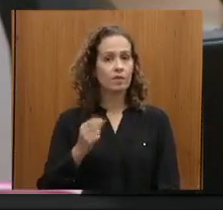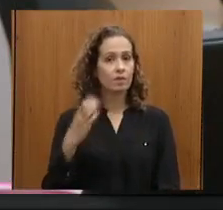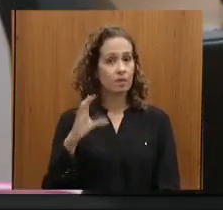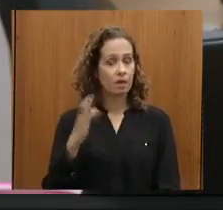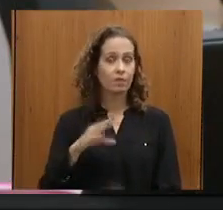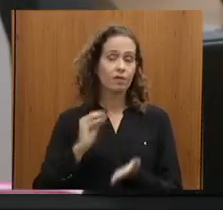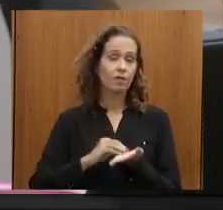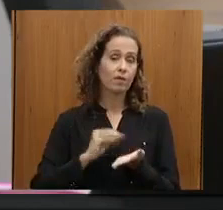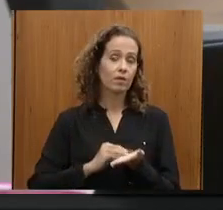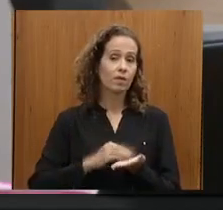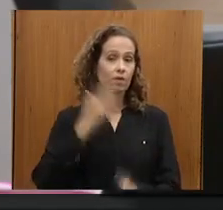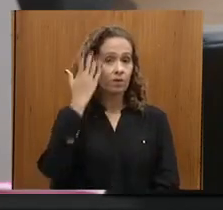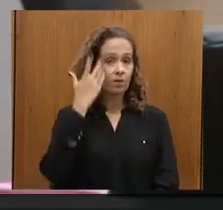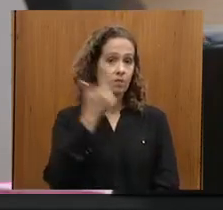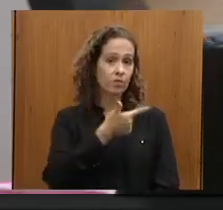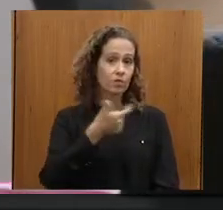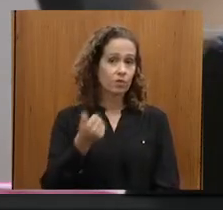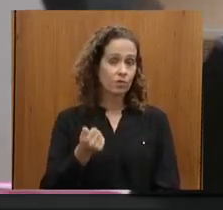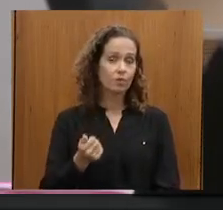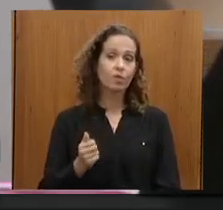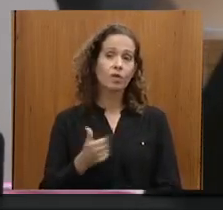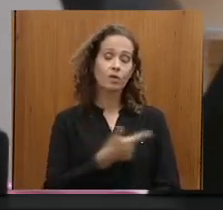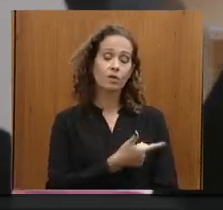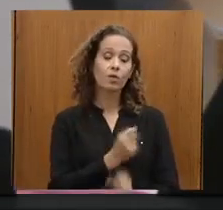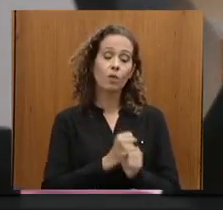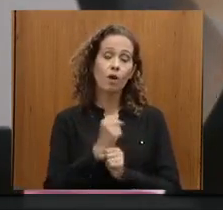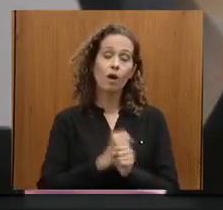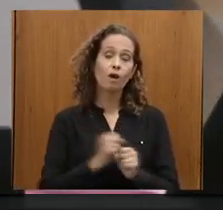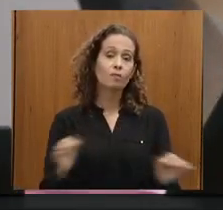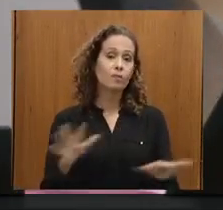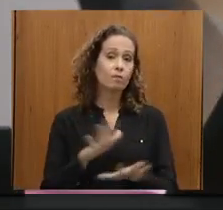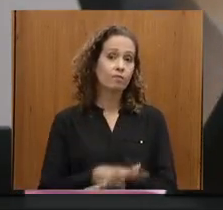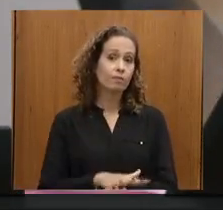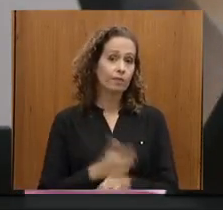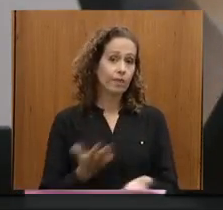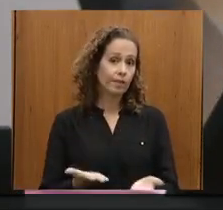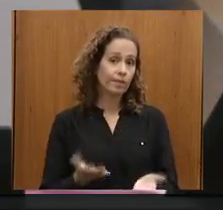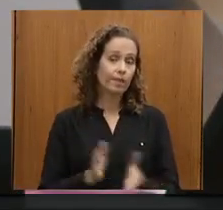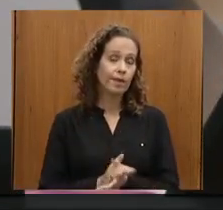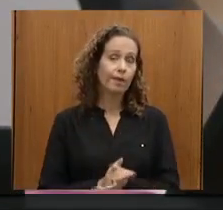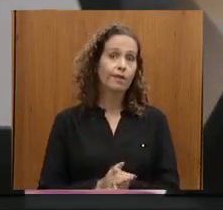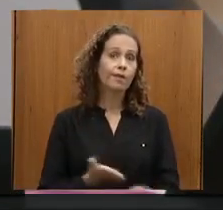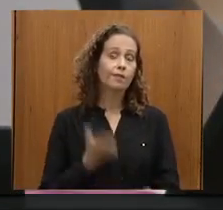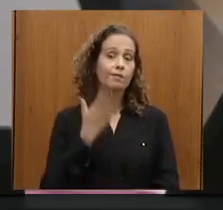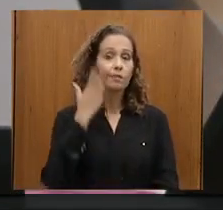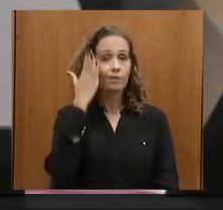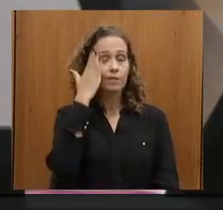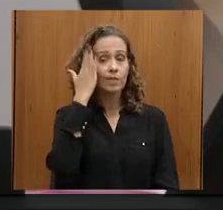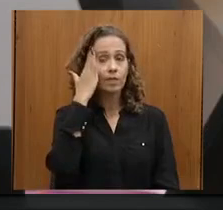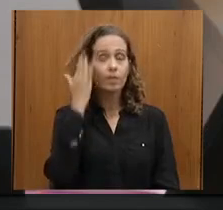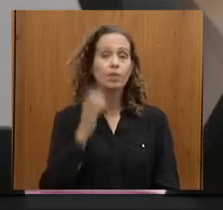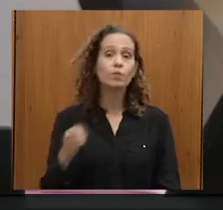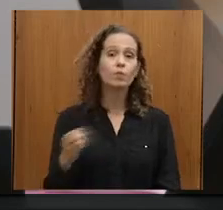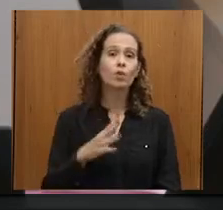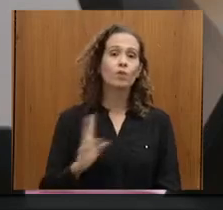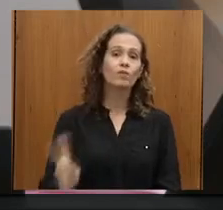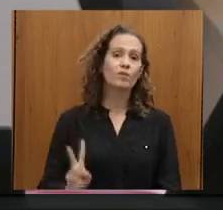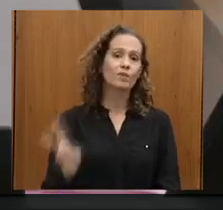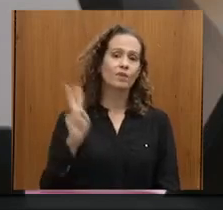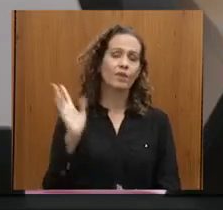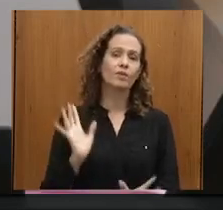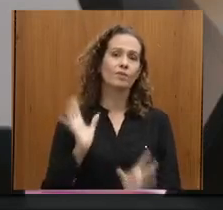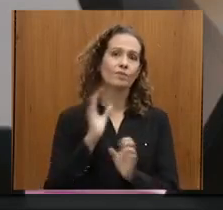faltando 21 dias para terminar 2021, sabendo que ainda serão creditados novos valores do Fundeb